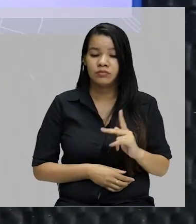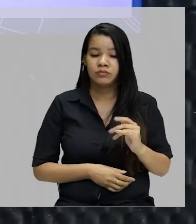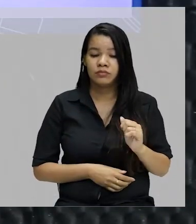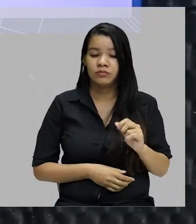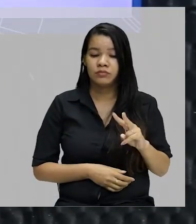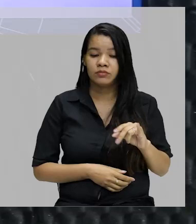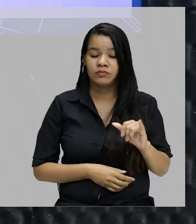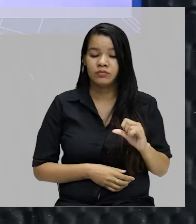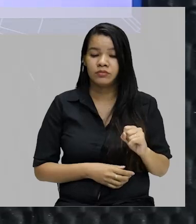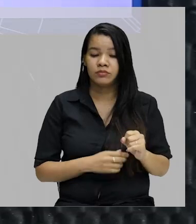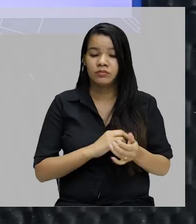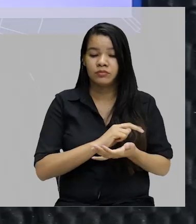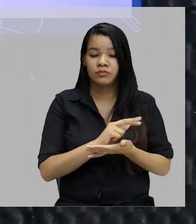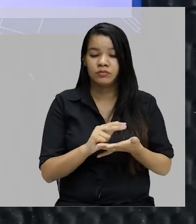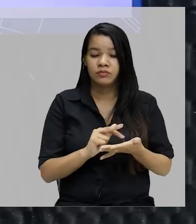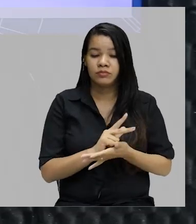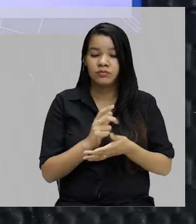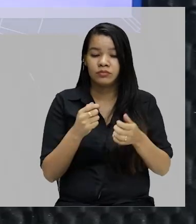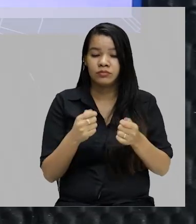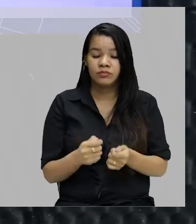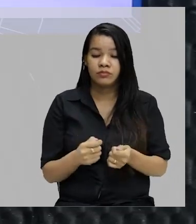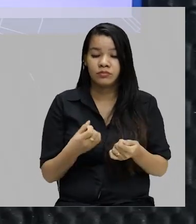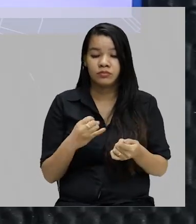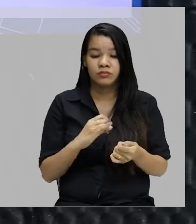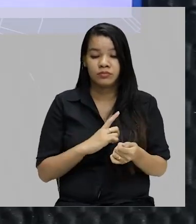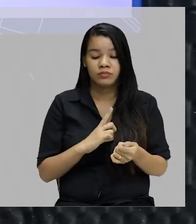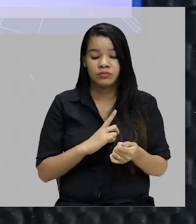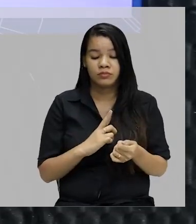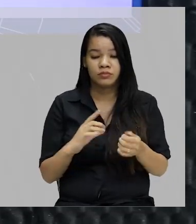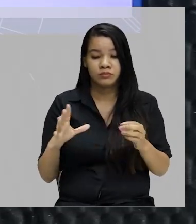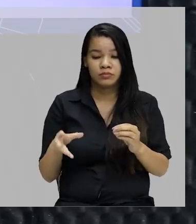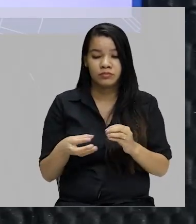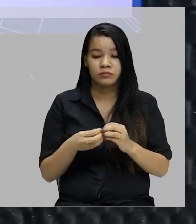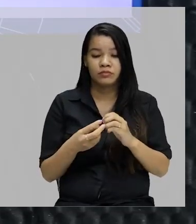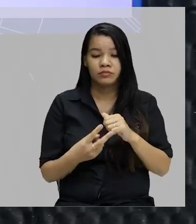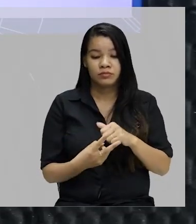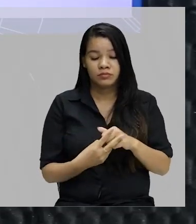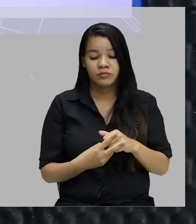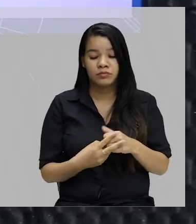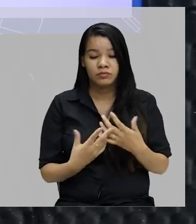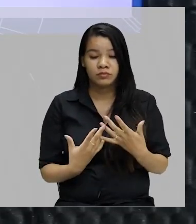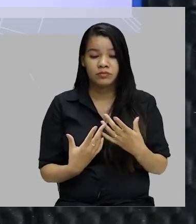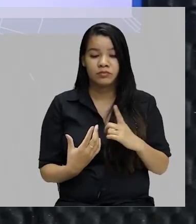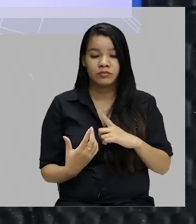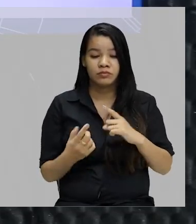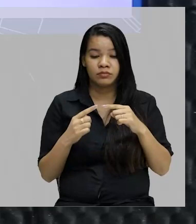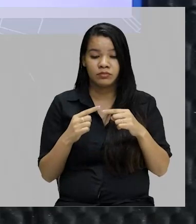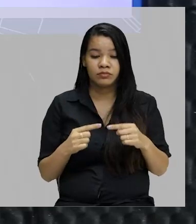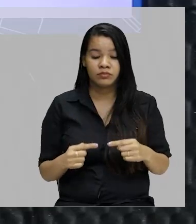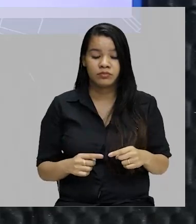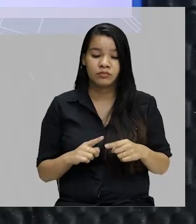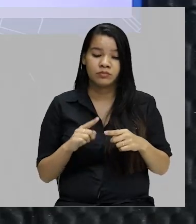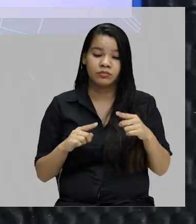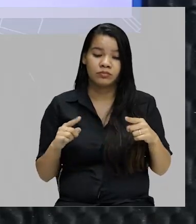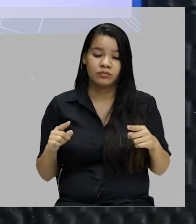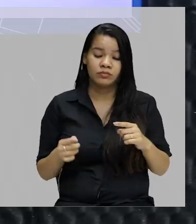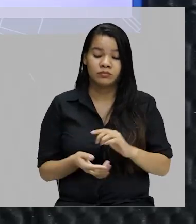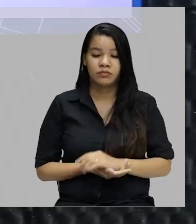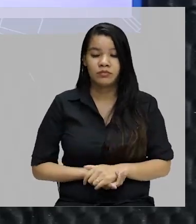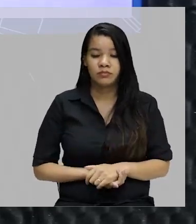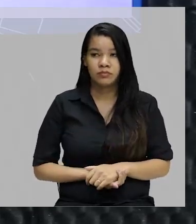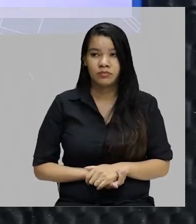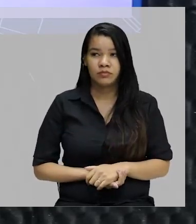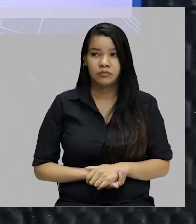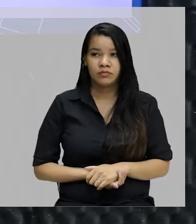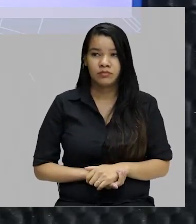possibilidades. Caso haja verbo auxiliar, aí sim a concordância tem uma variação. Ó. Deve haver